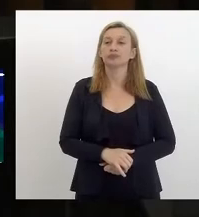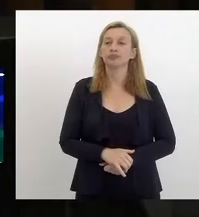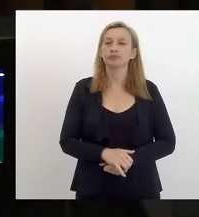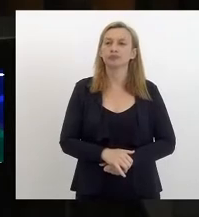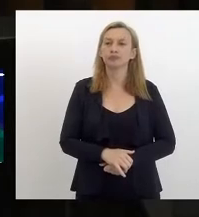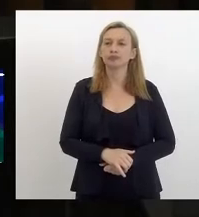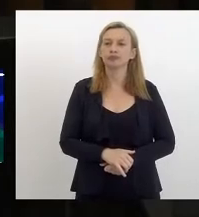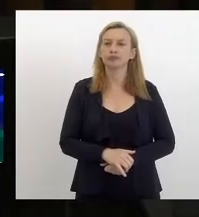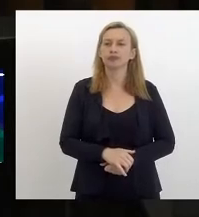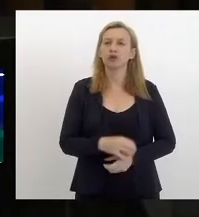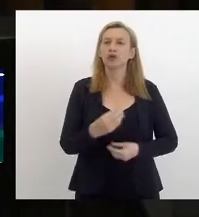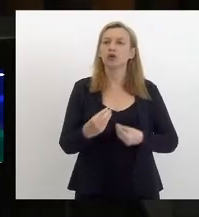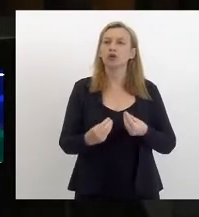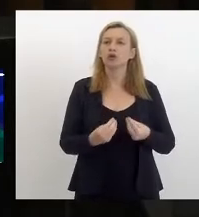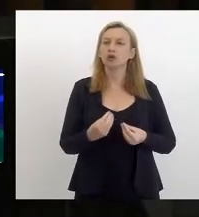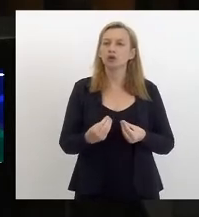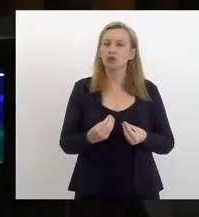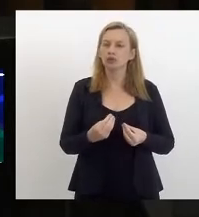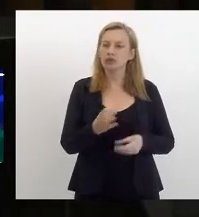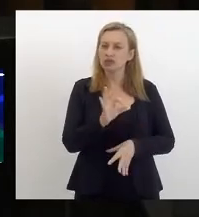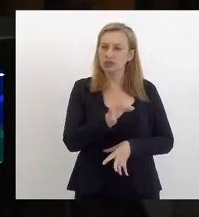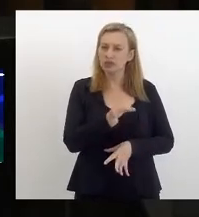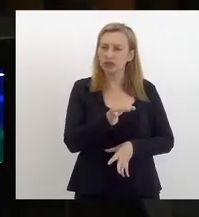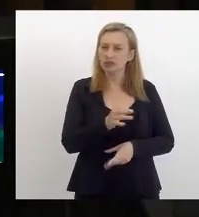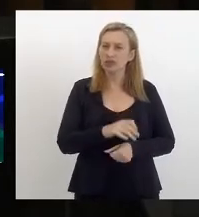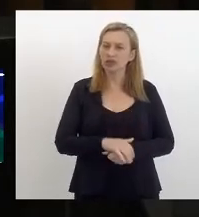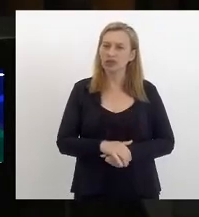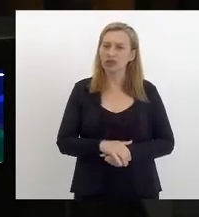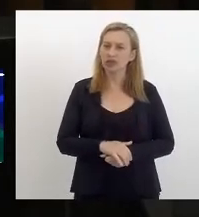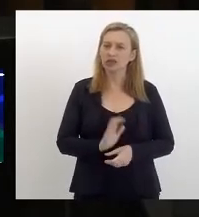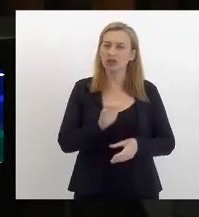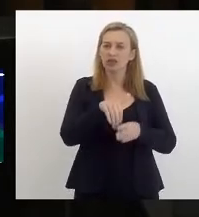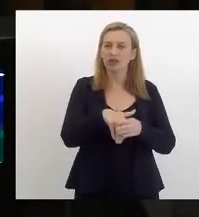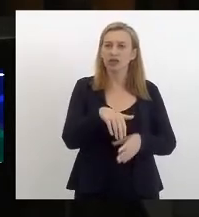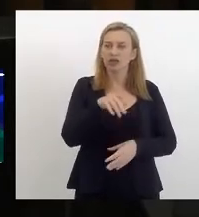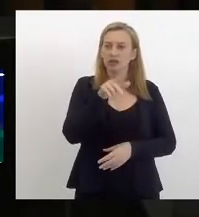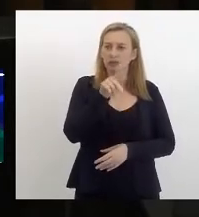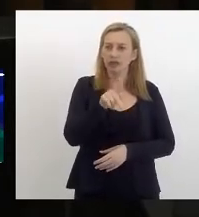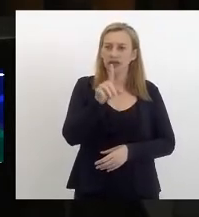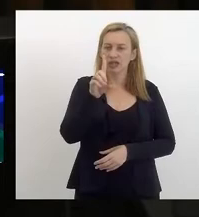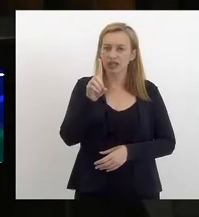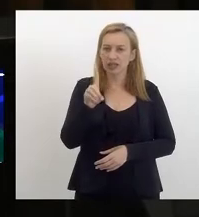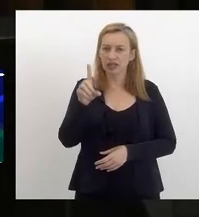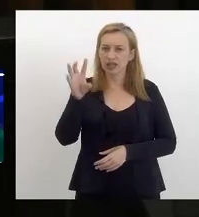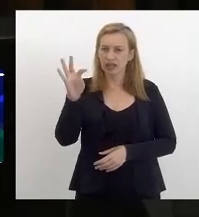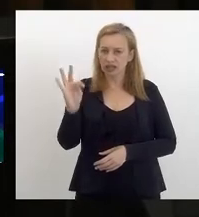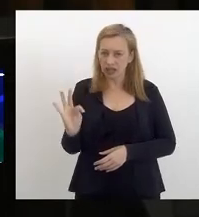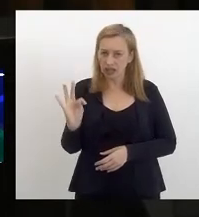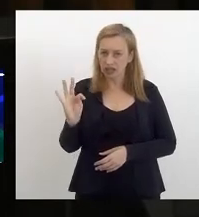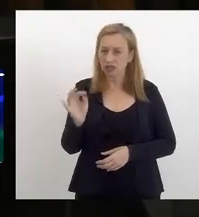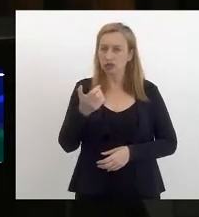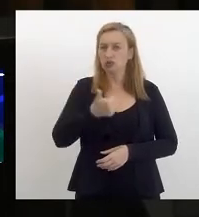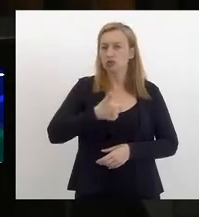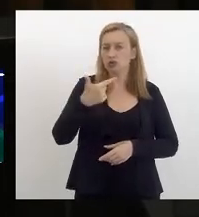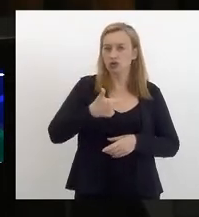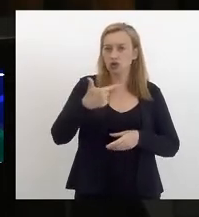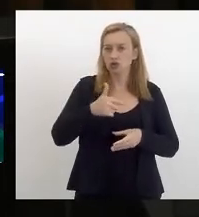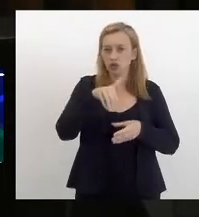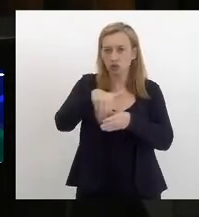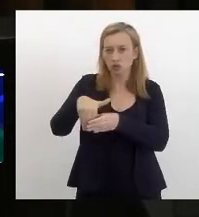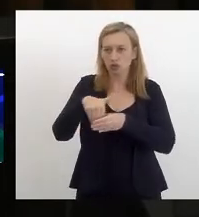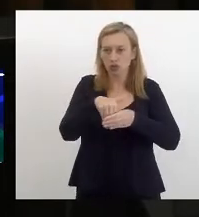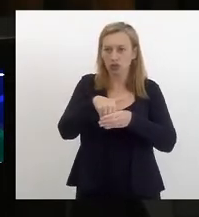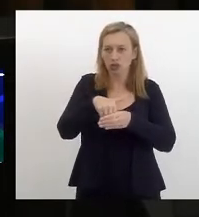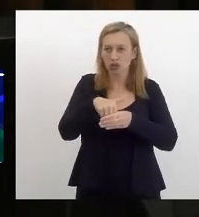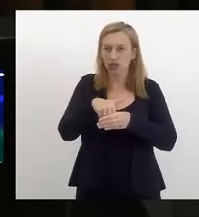E como eu voltar a ser algo seguramente o PDT num segundo turno porque ele tem uma